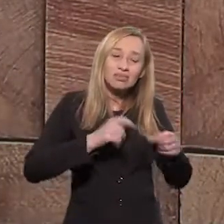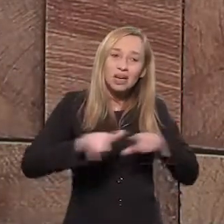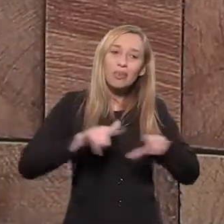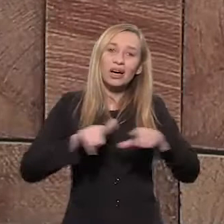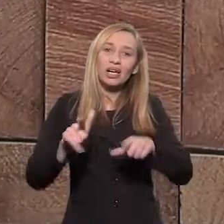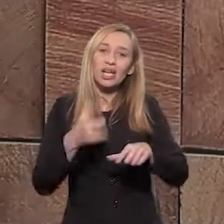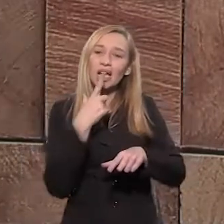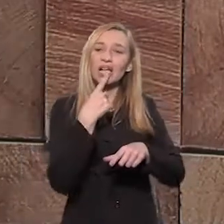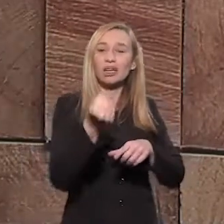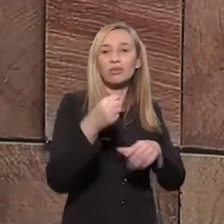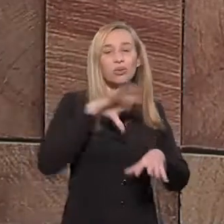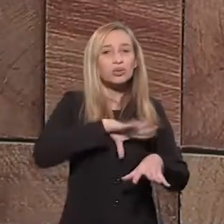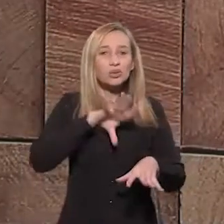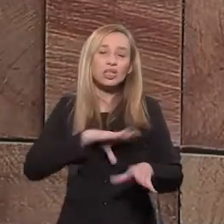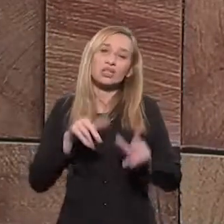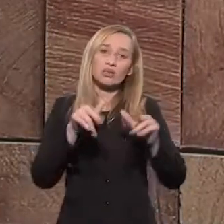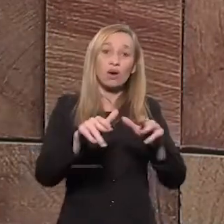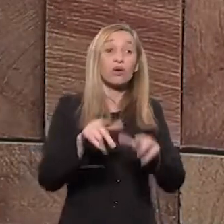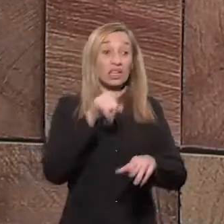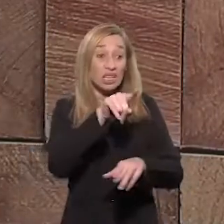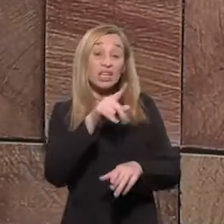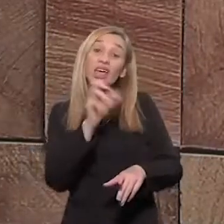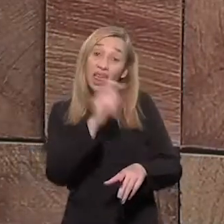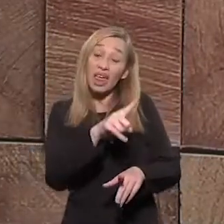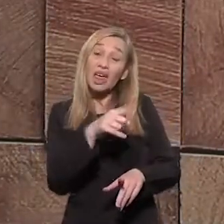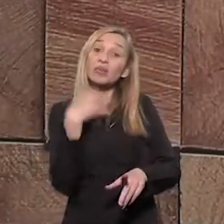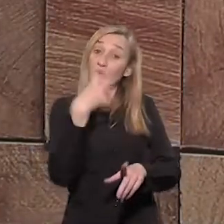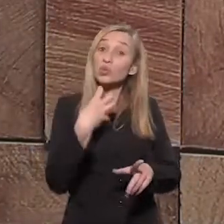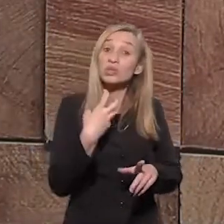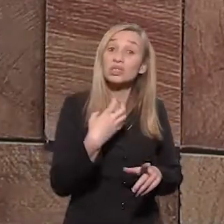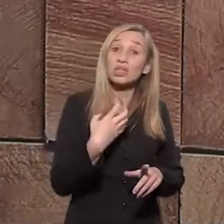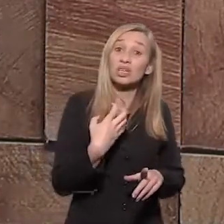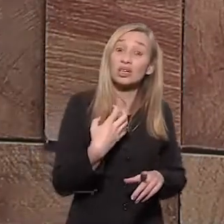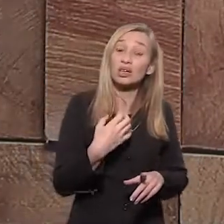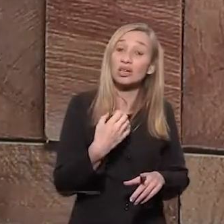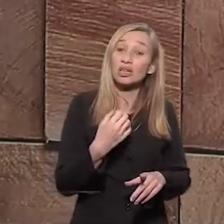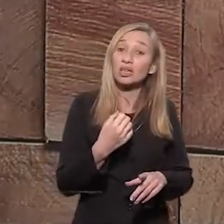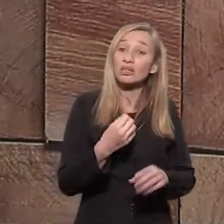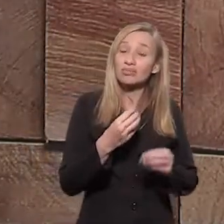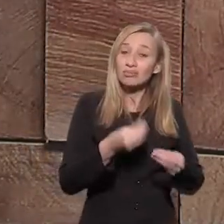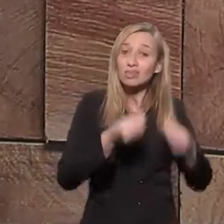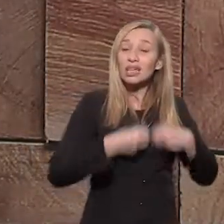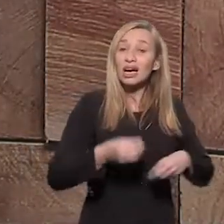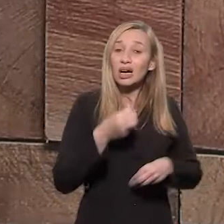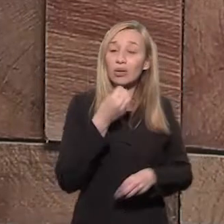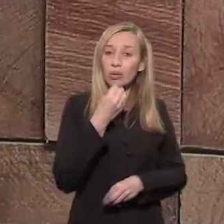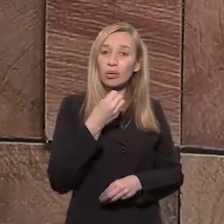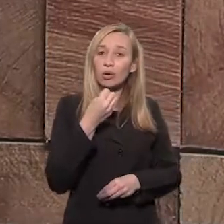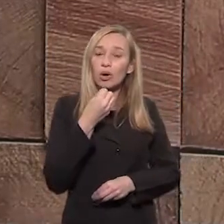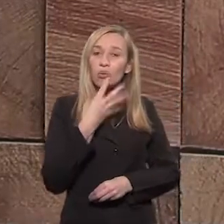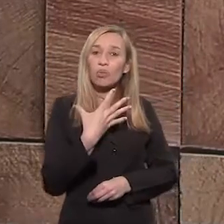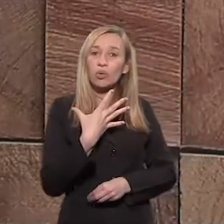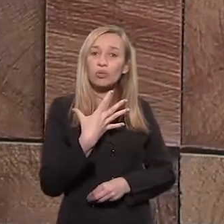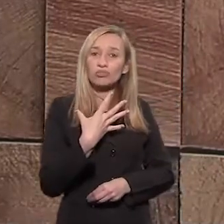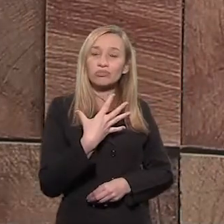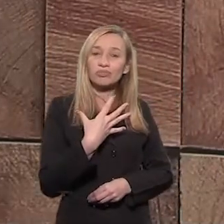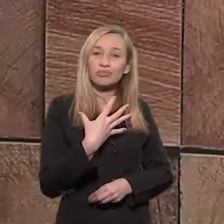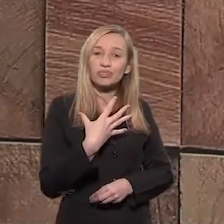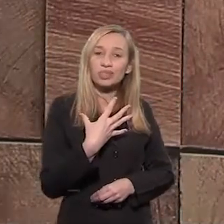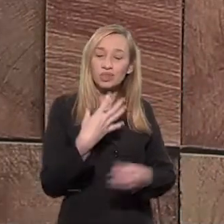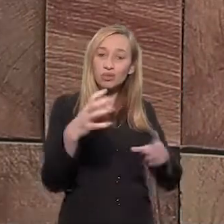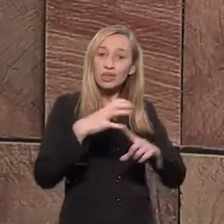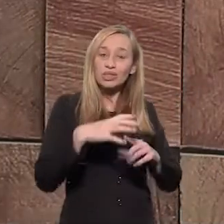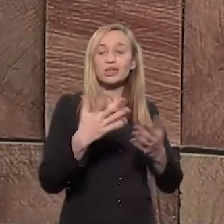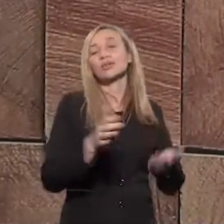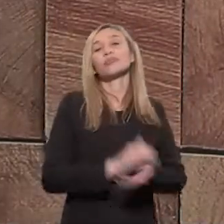nesse grau. Então, assim, para mim aquilo traz música. Aquilo traz muita música, aquilo